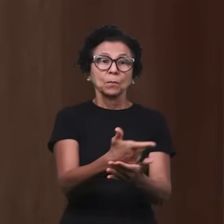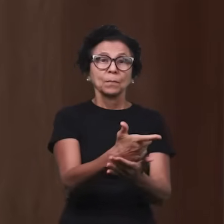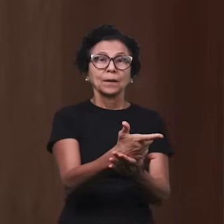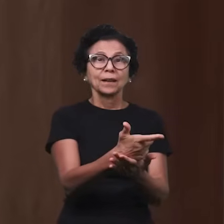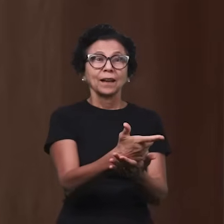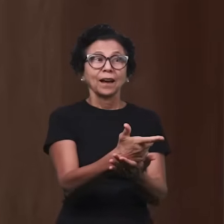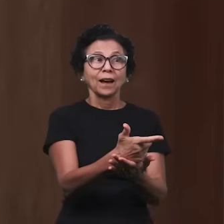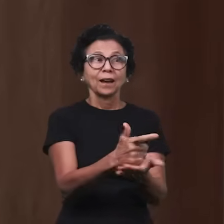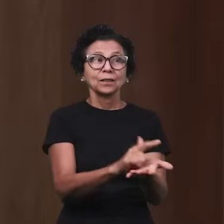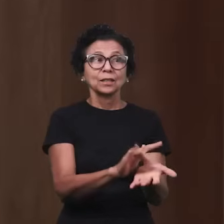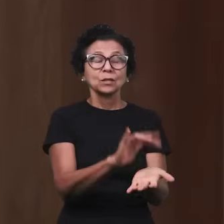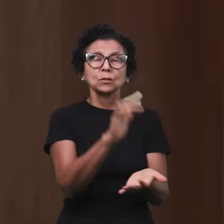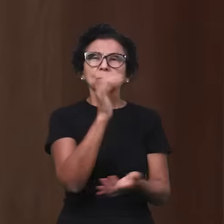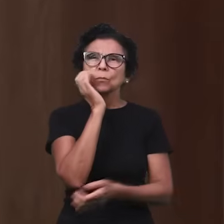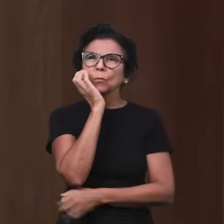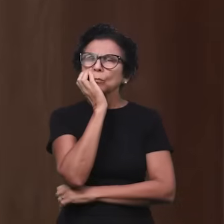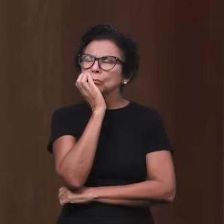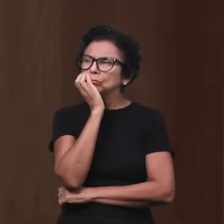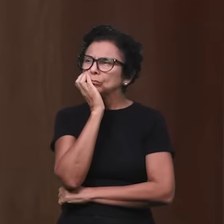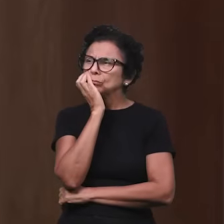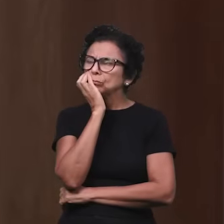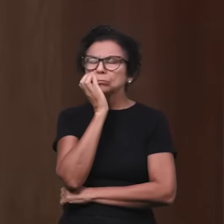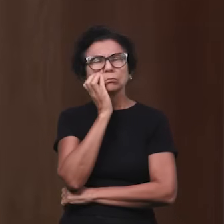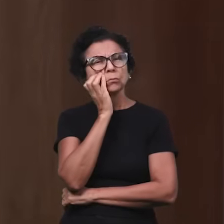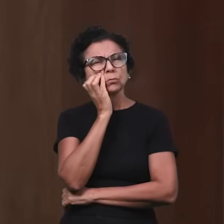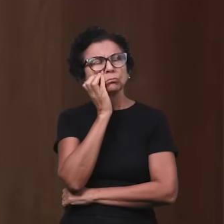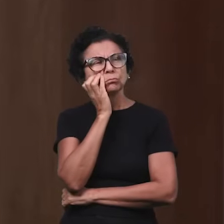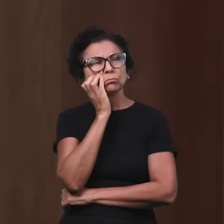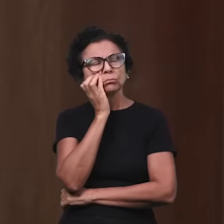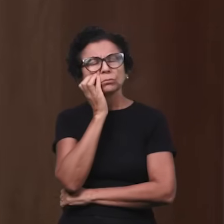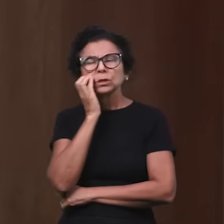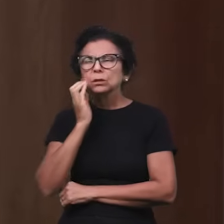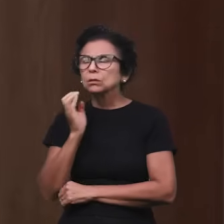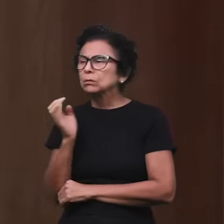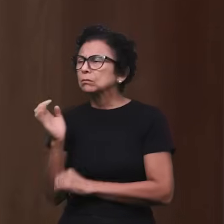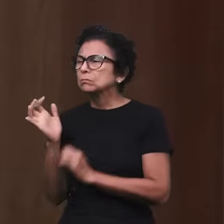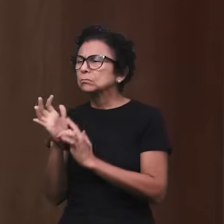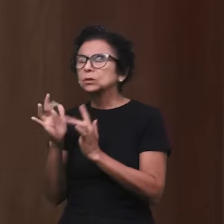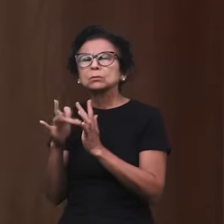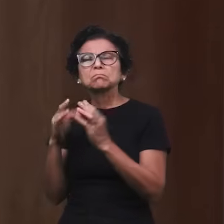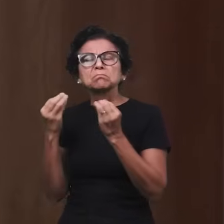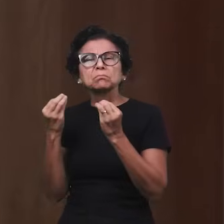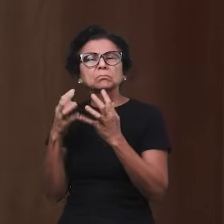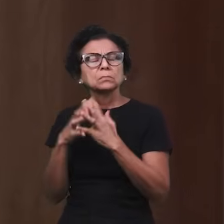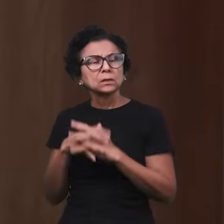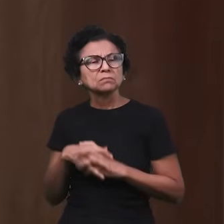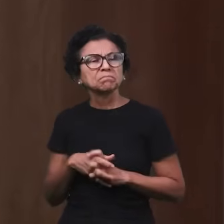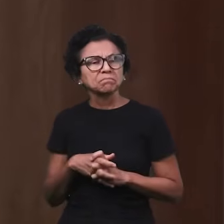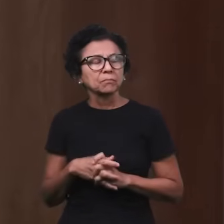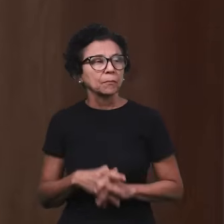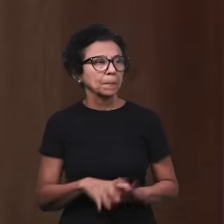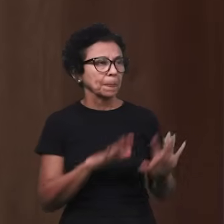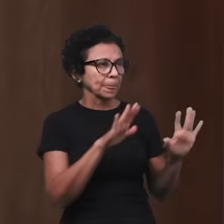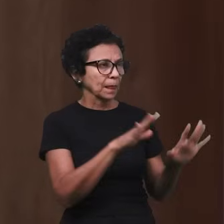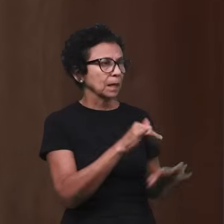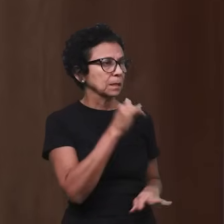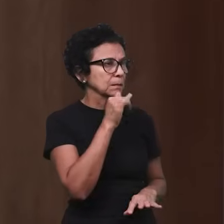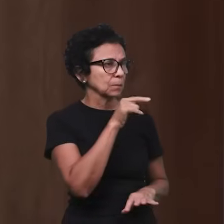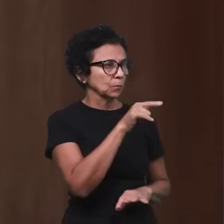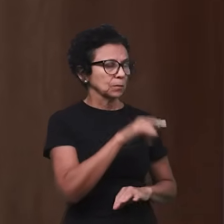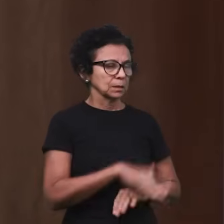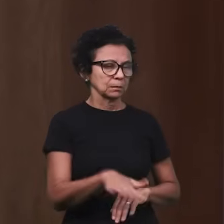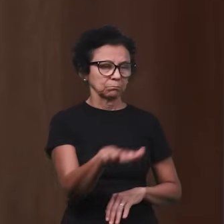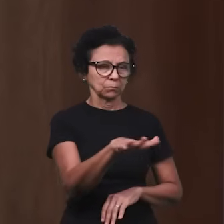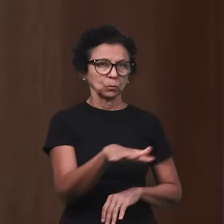coisa, de onde ele tirou isso? Entendeu? Porque veja só, Alexandre, você tem um